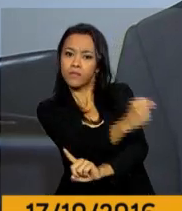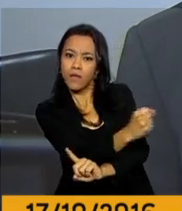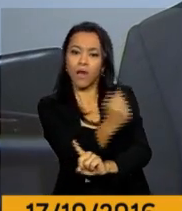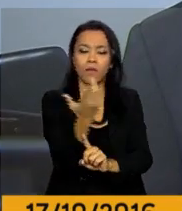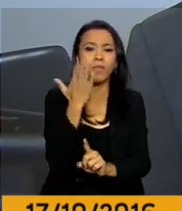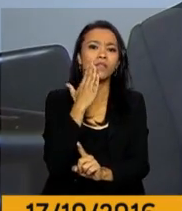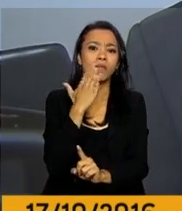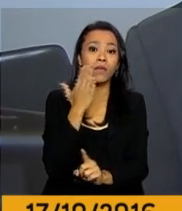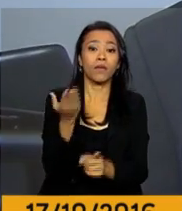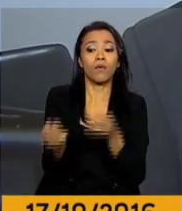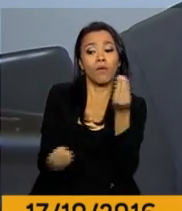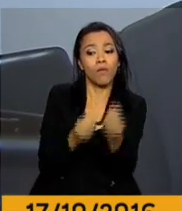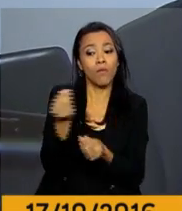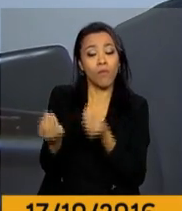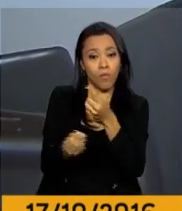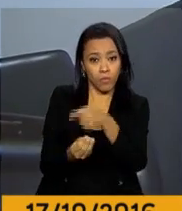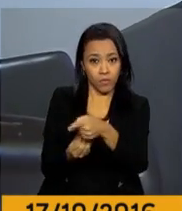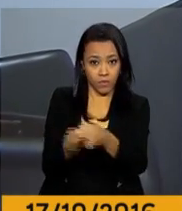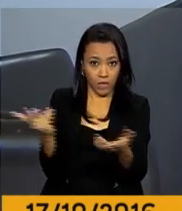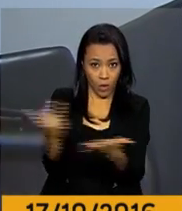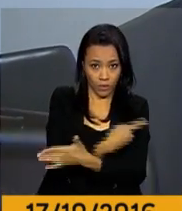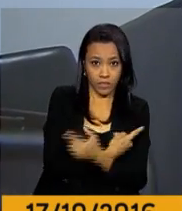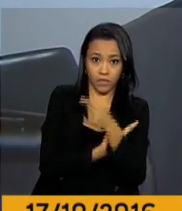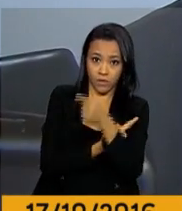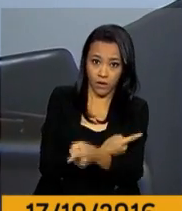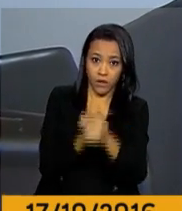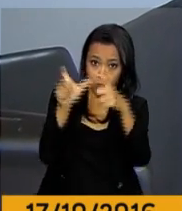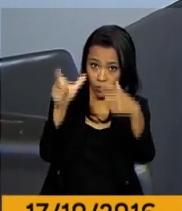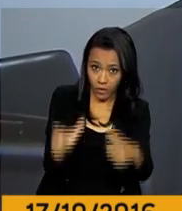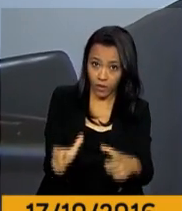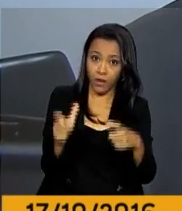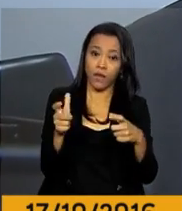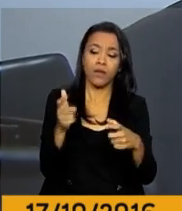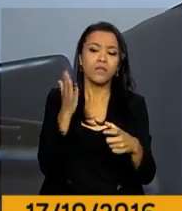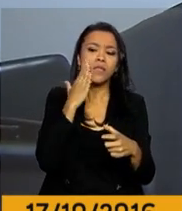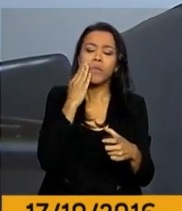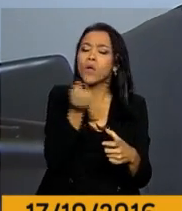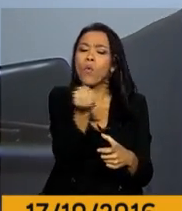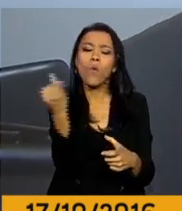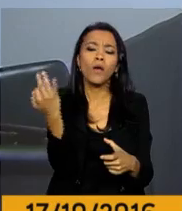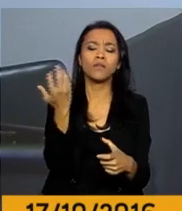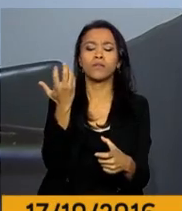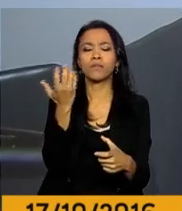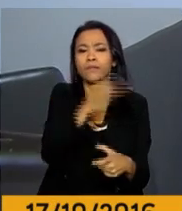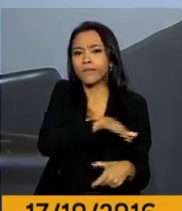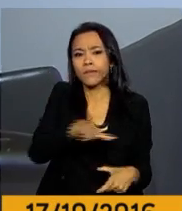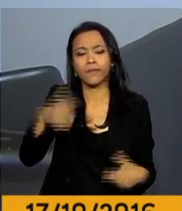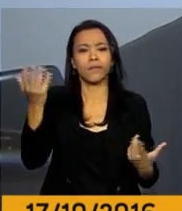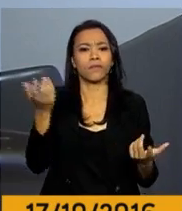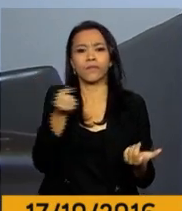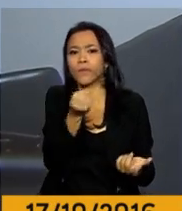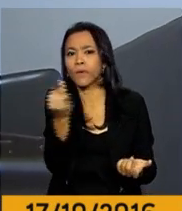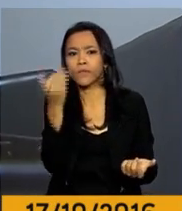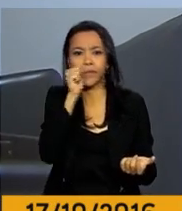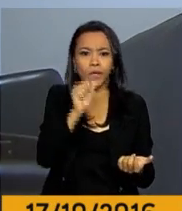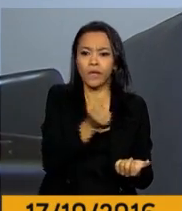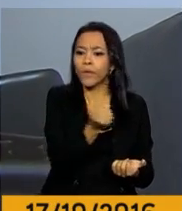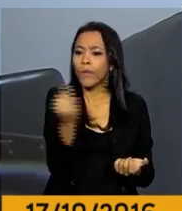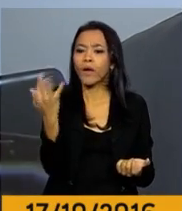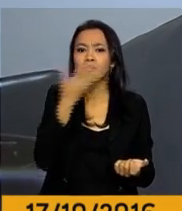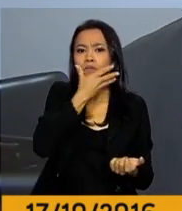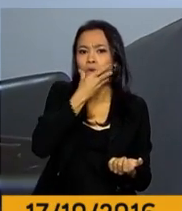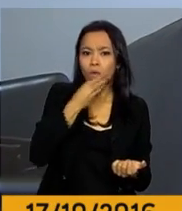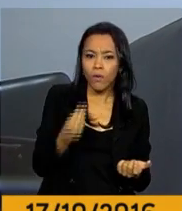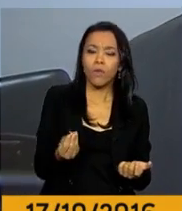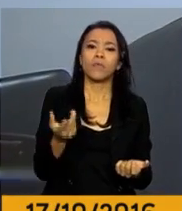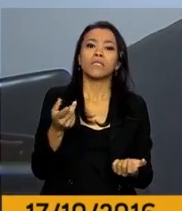para verificar de forma local o número de crianças, o número de mulheres, de homens, o número